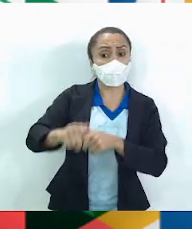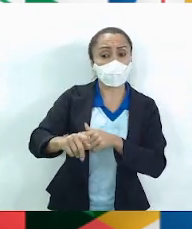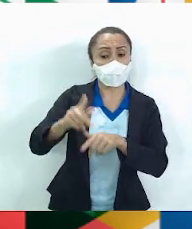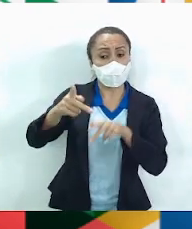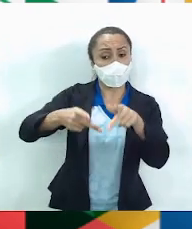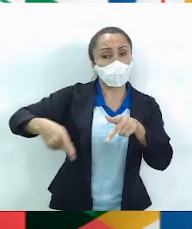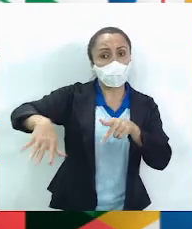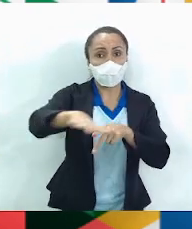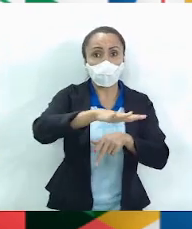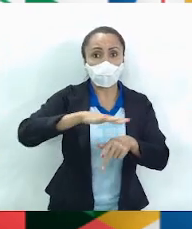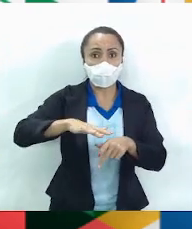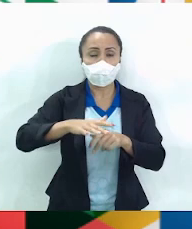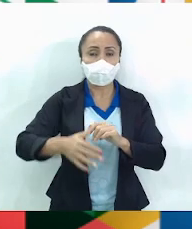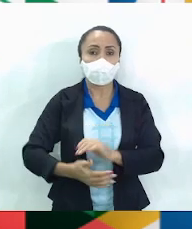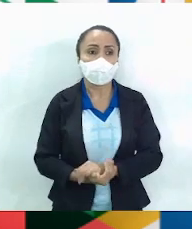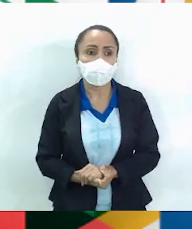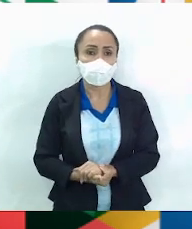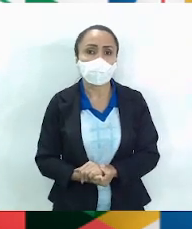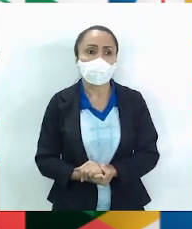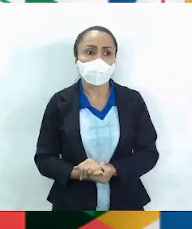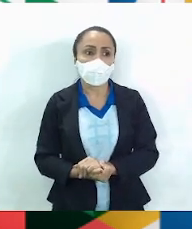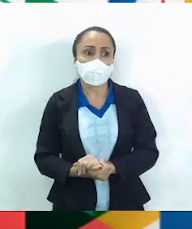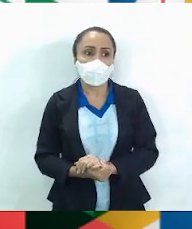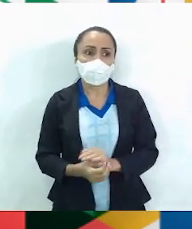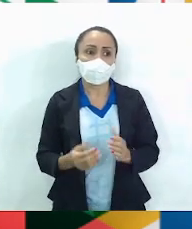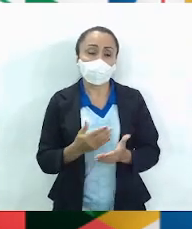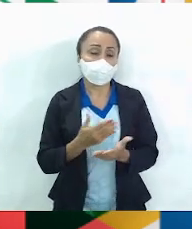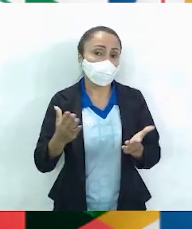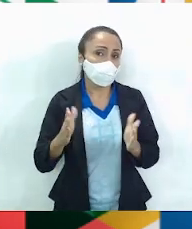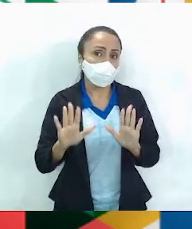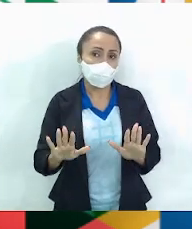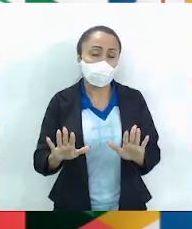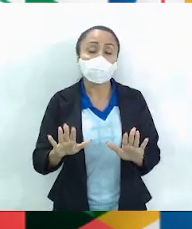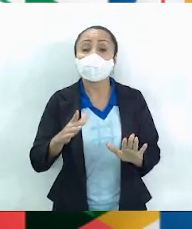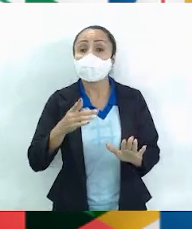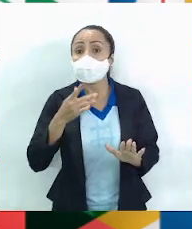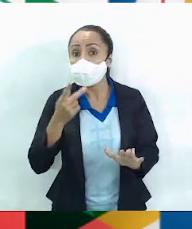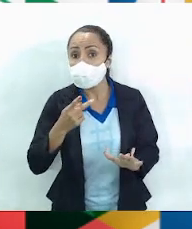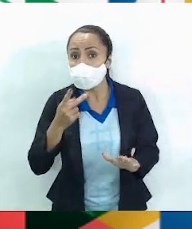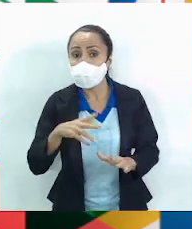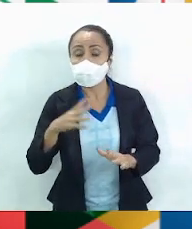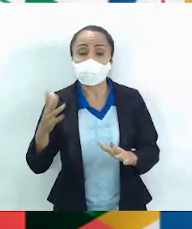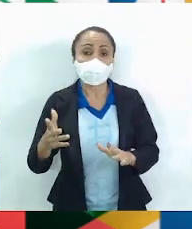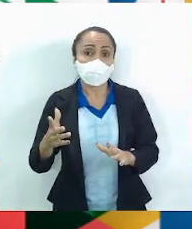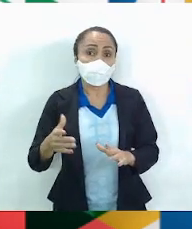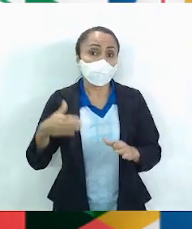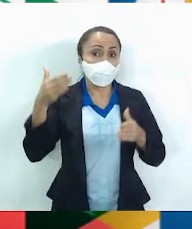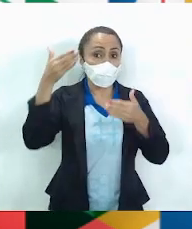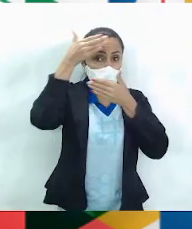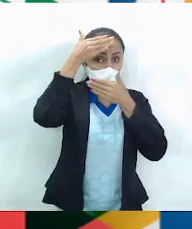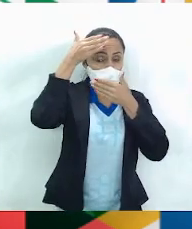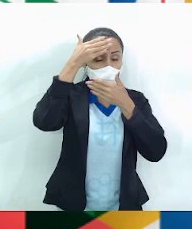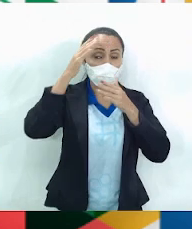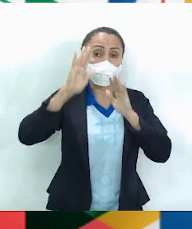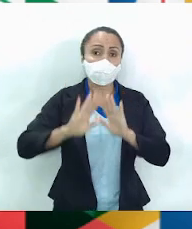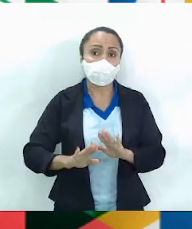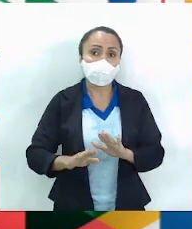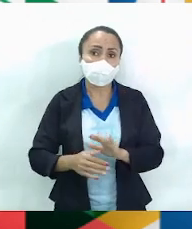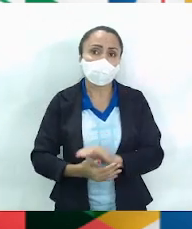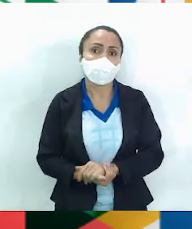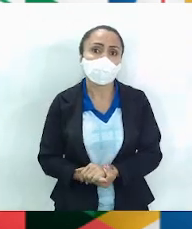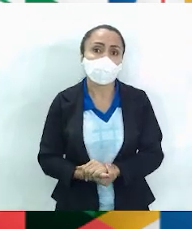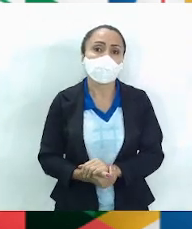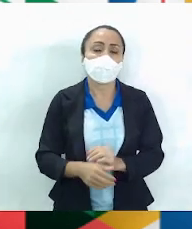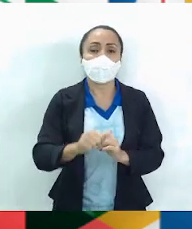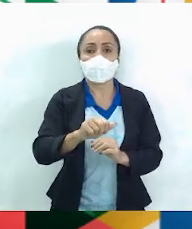povos. Não quer dizer de forma nenhuma que todo o muçulmano, islâmico e descendente